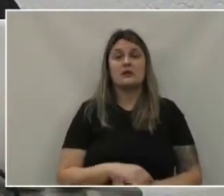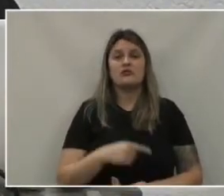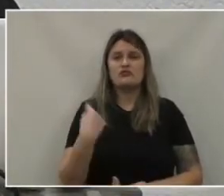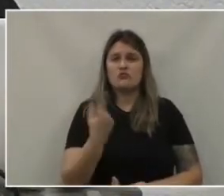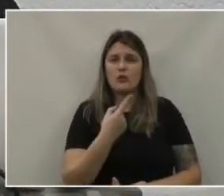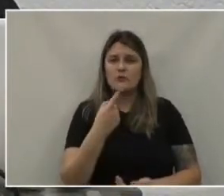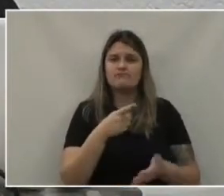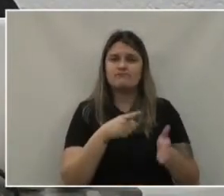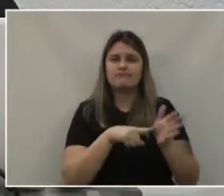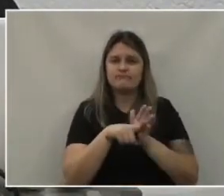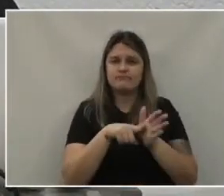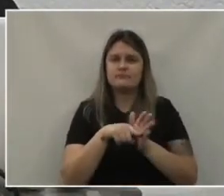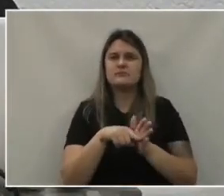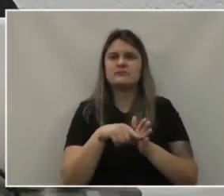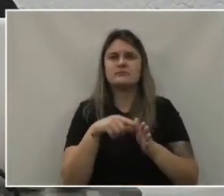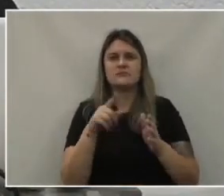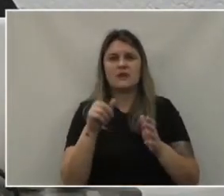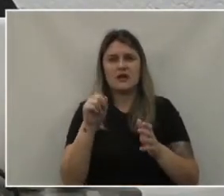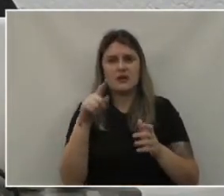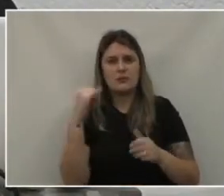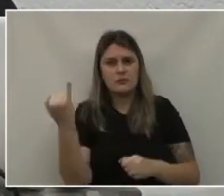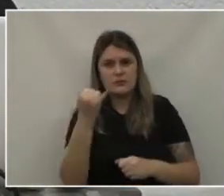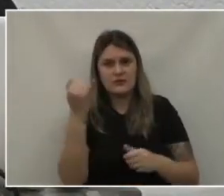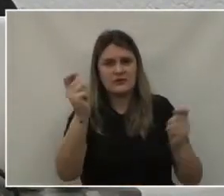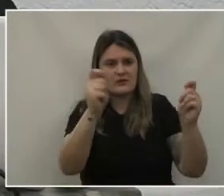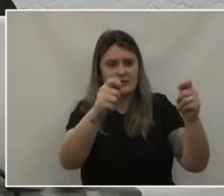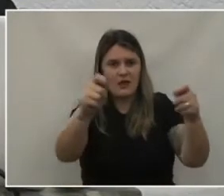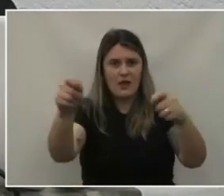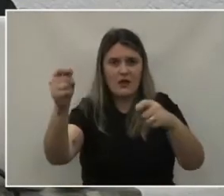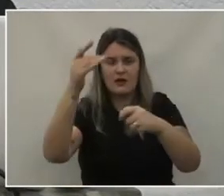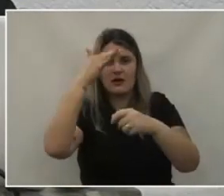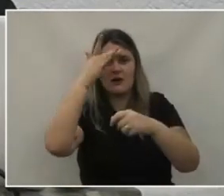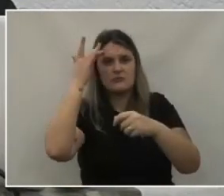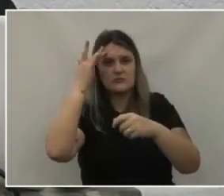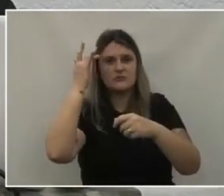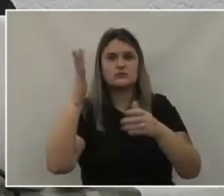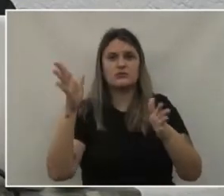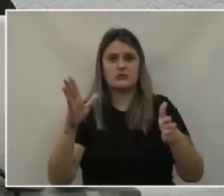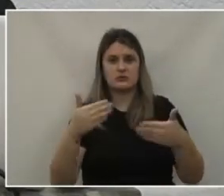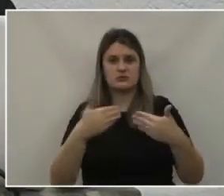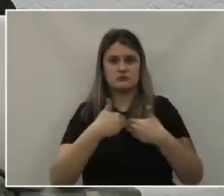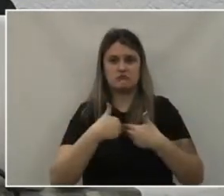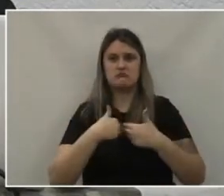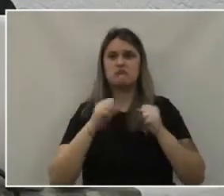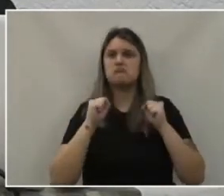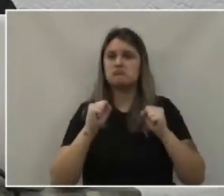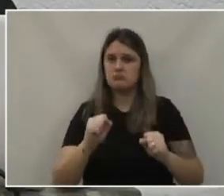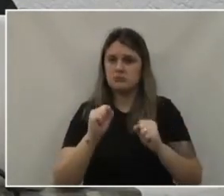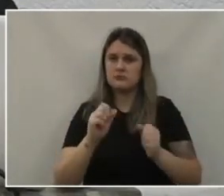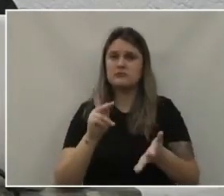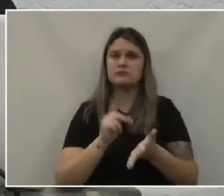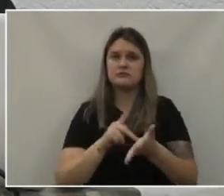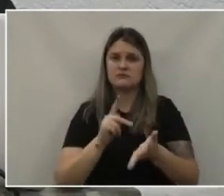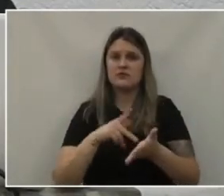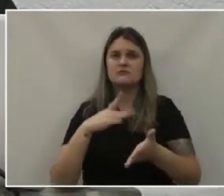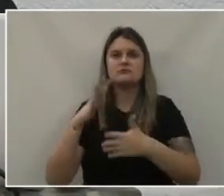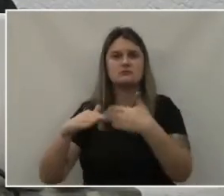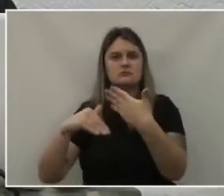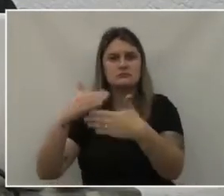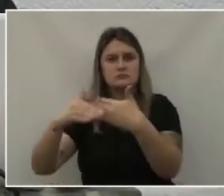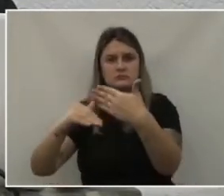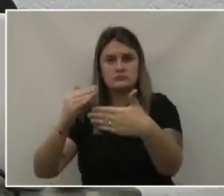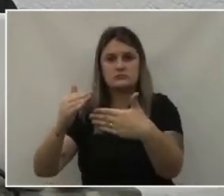necessário oportunizarmos condições para que as pessoas portadoras de autismo possam, de fato, se